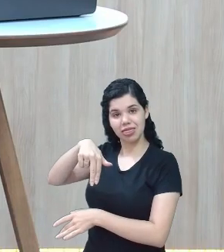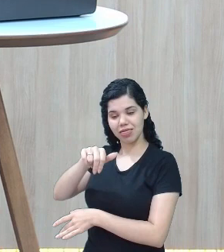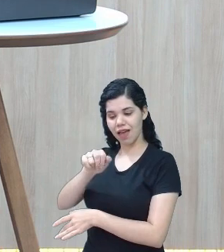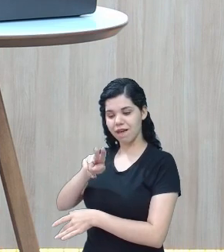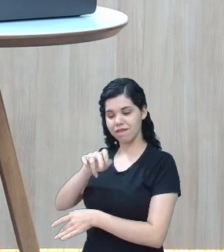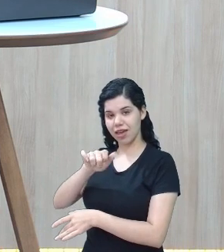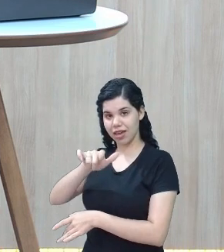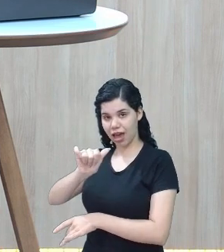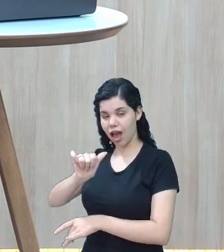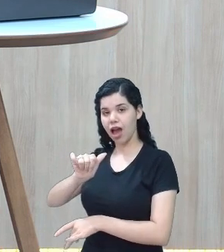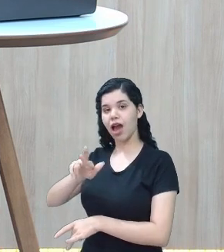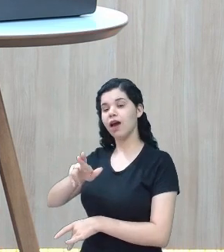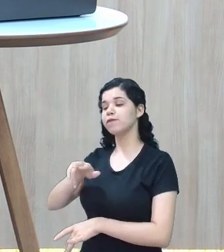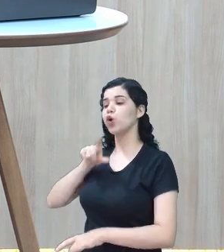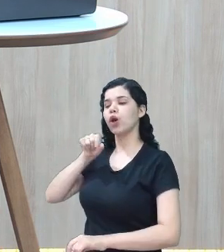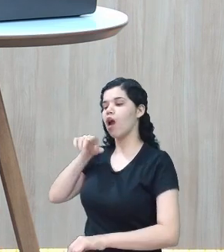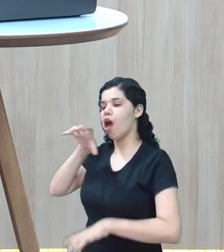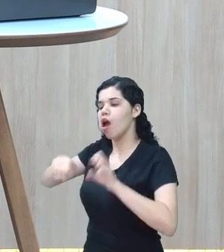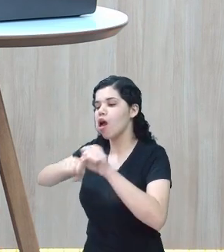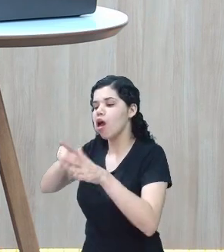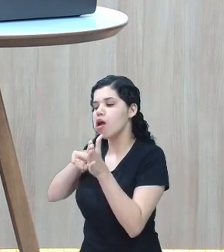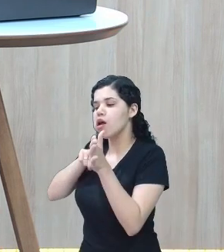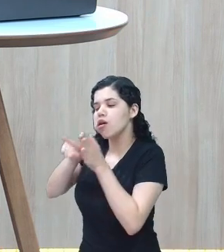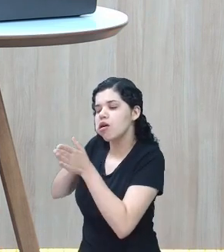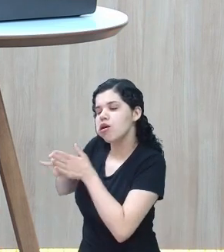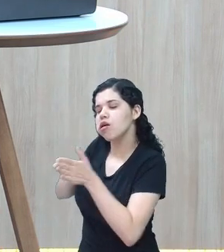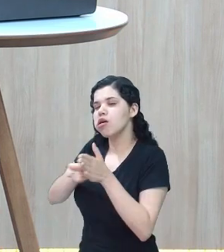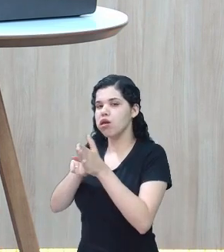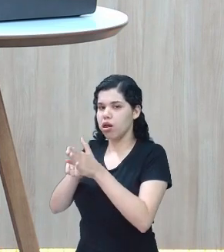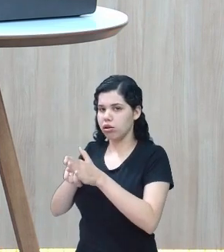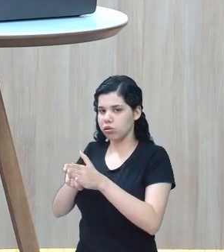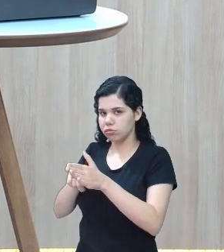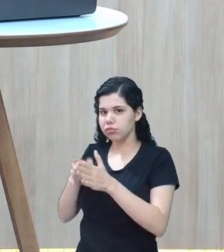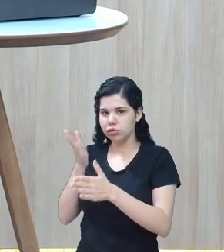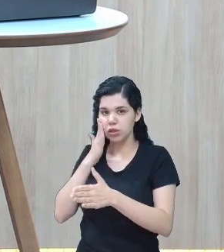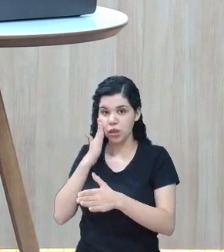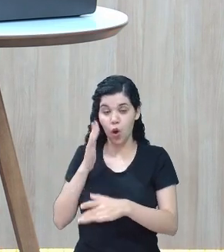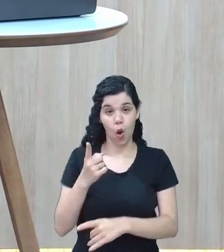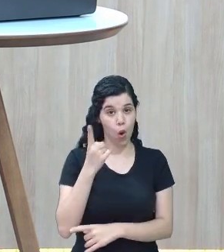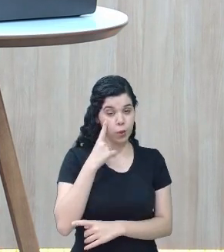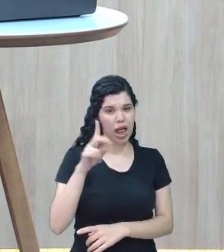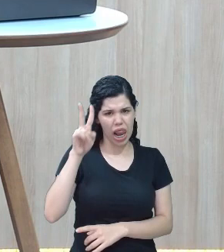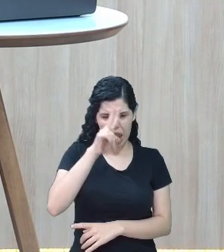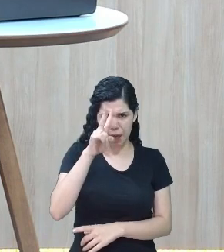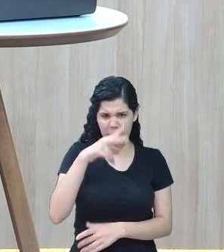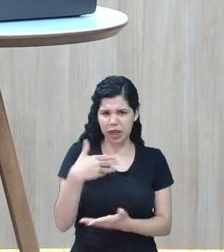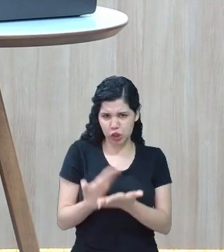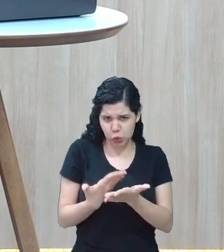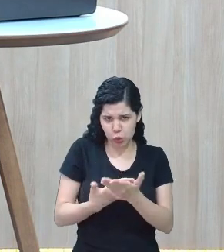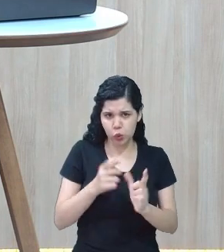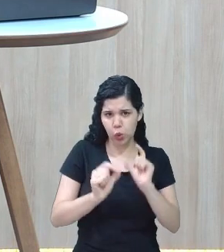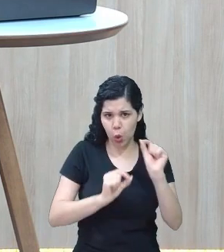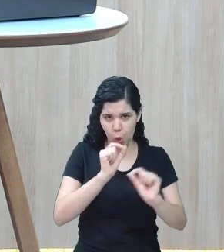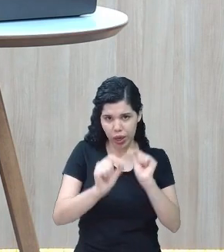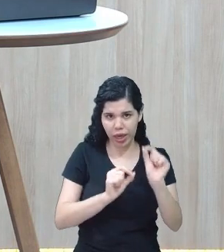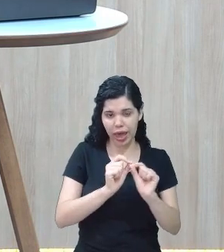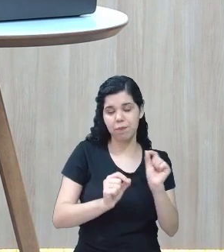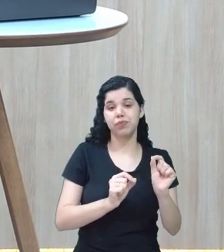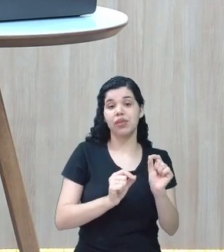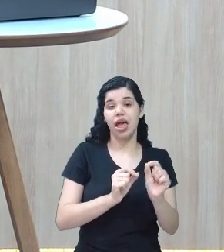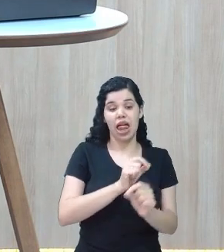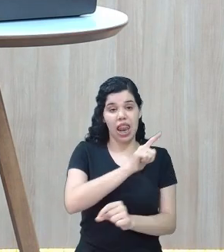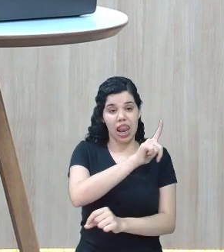a diferença de alfabetizar e de letrar, não é? Então, alfabetizar, ele decodifica